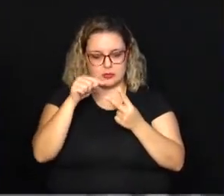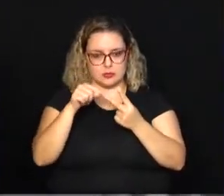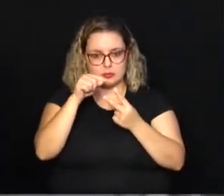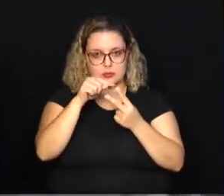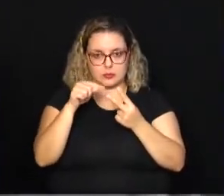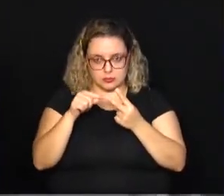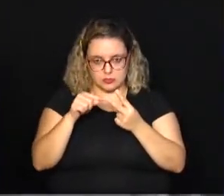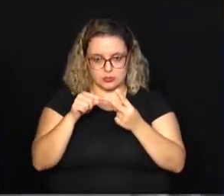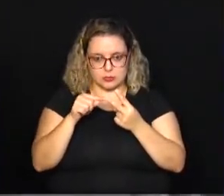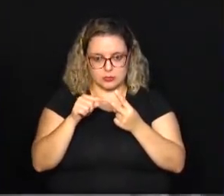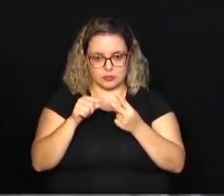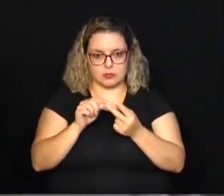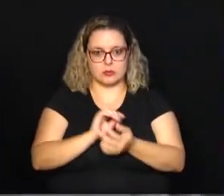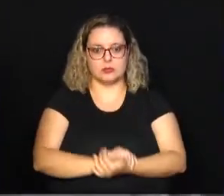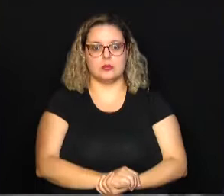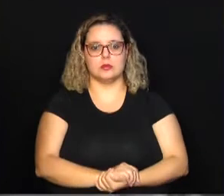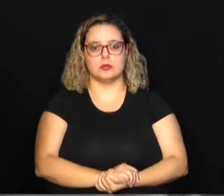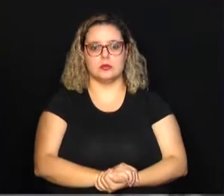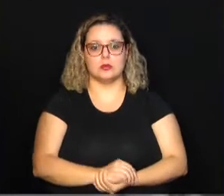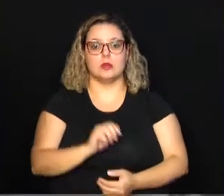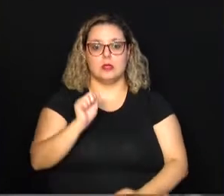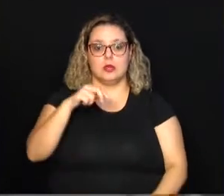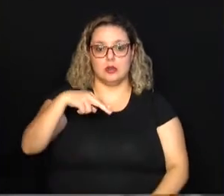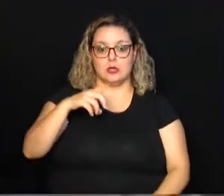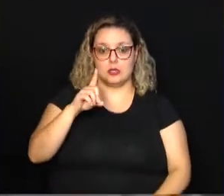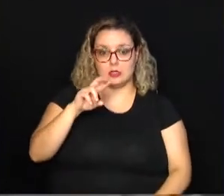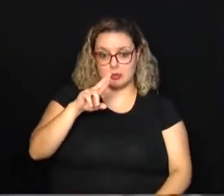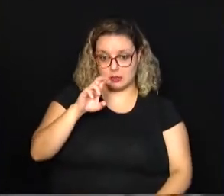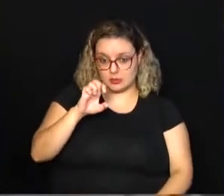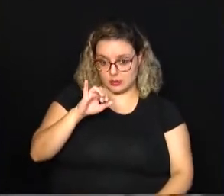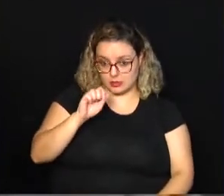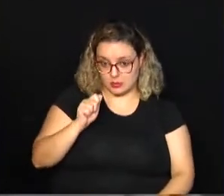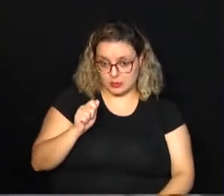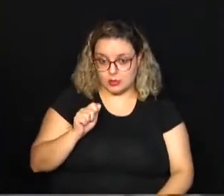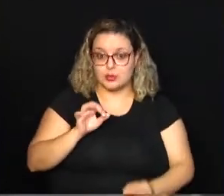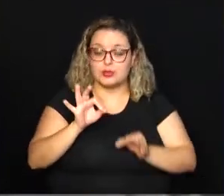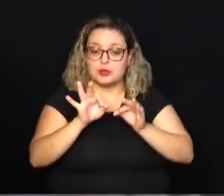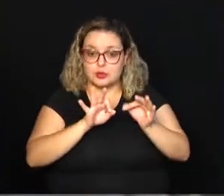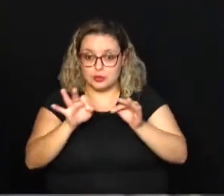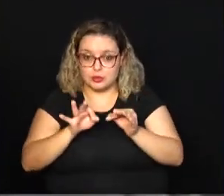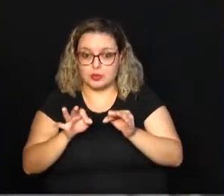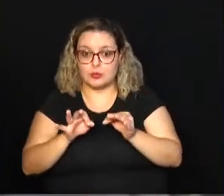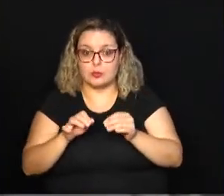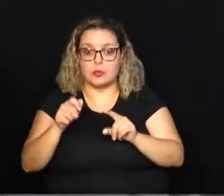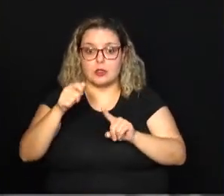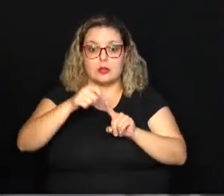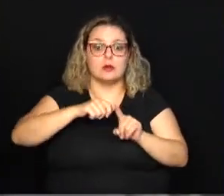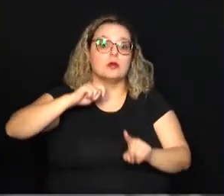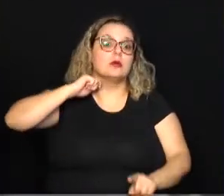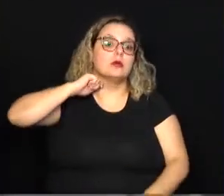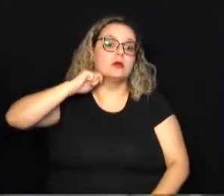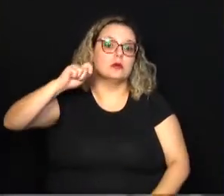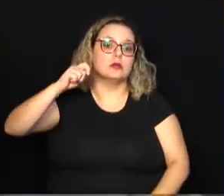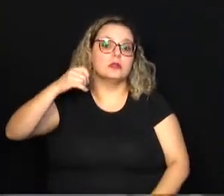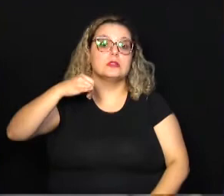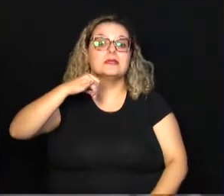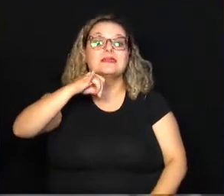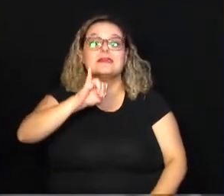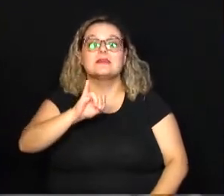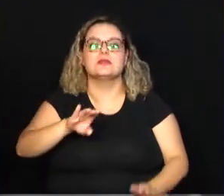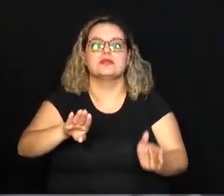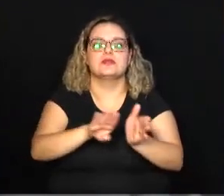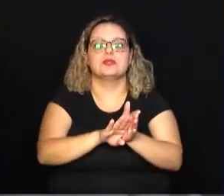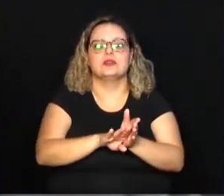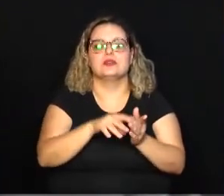Hoje, a Andréia von Zuben, da Devisa, já falou que está programando para abril, se chegar a vacina.